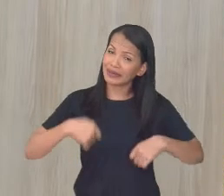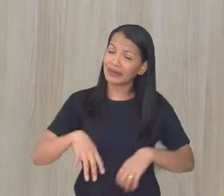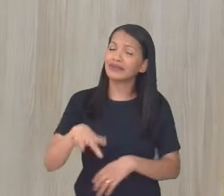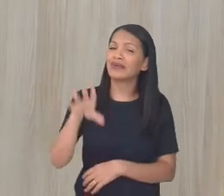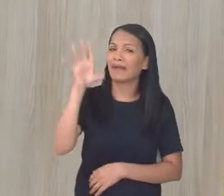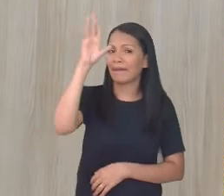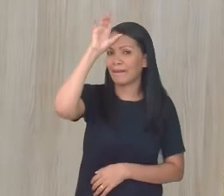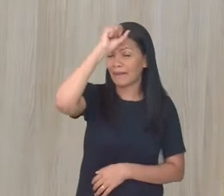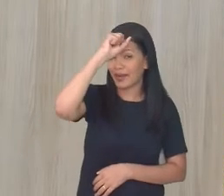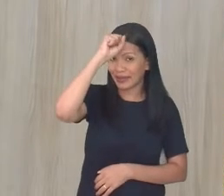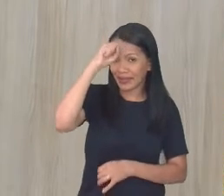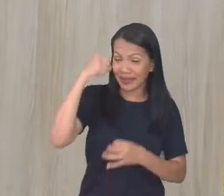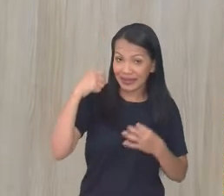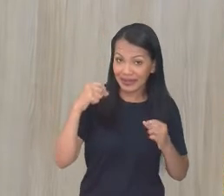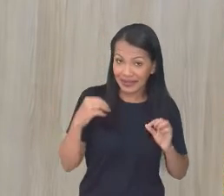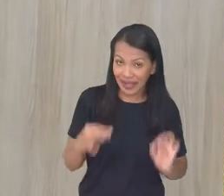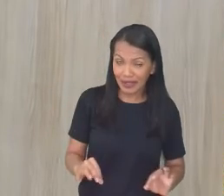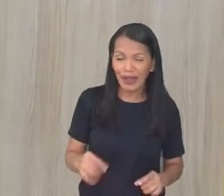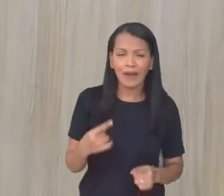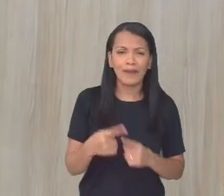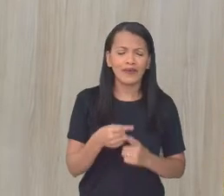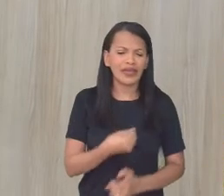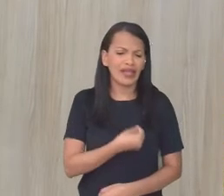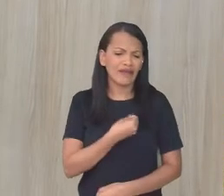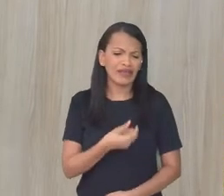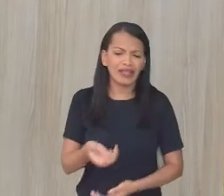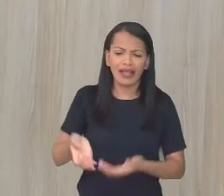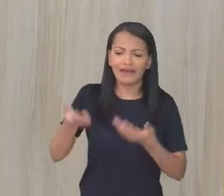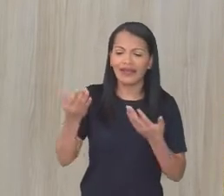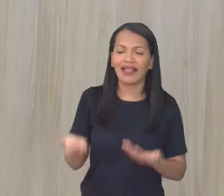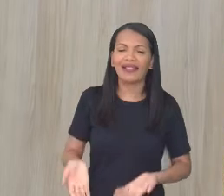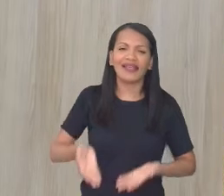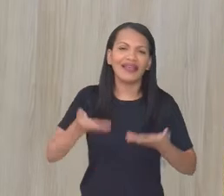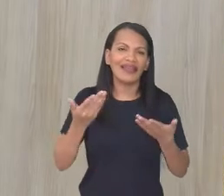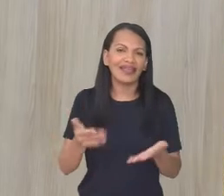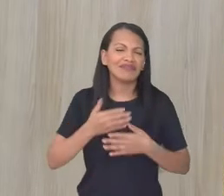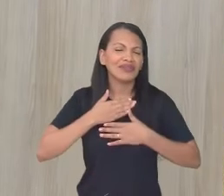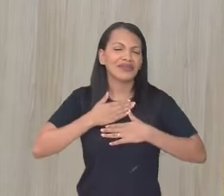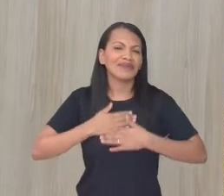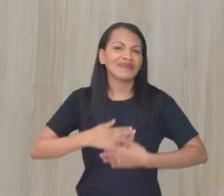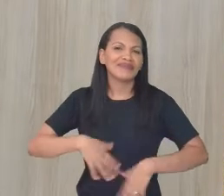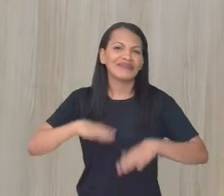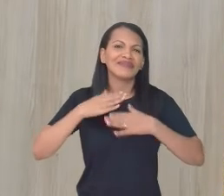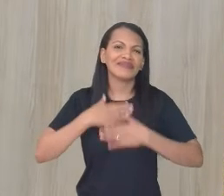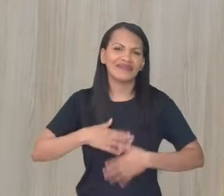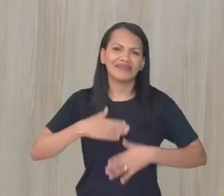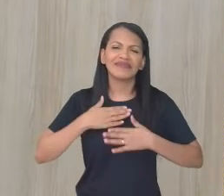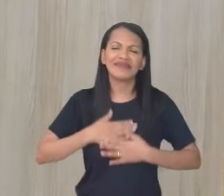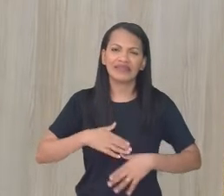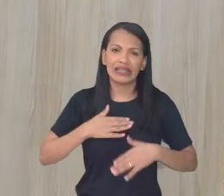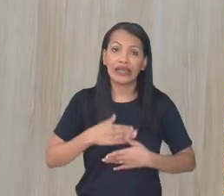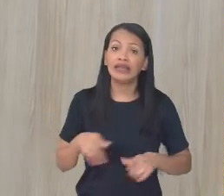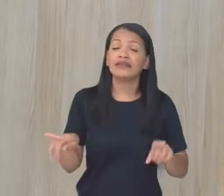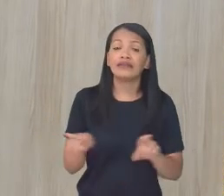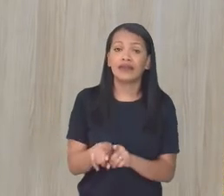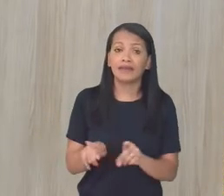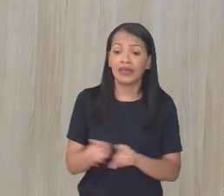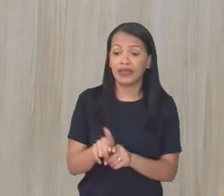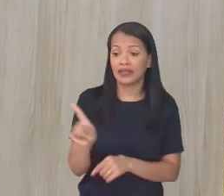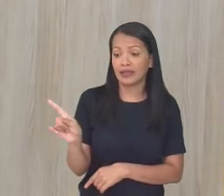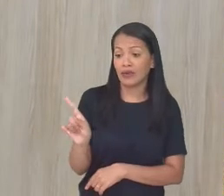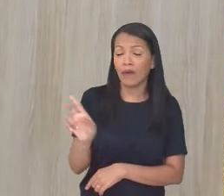esse peso, eliminar algumas palavras que não cooperam, não é? Para o nosso bem, para o nosso